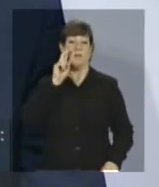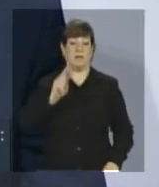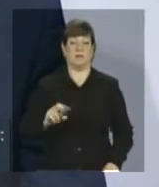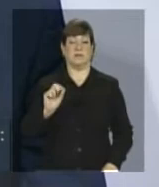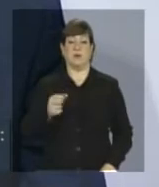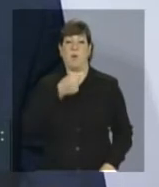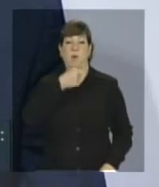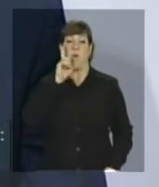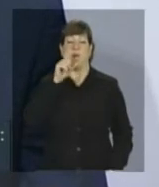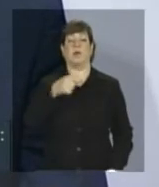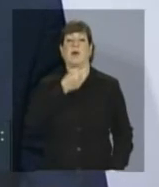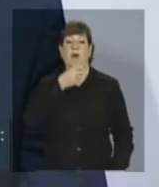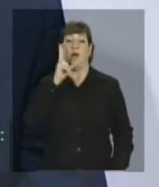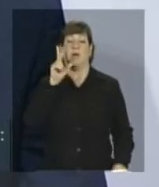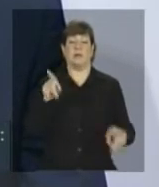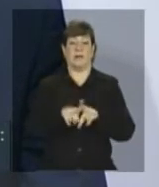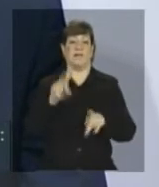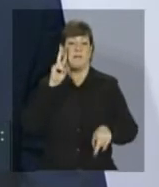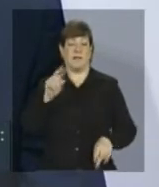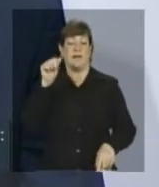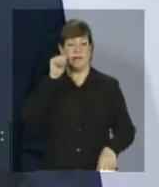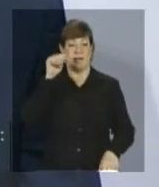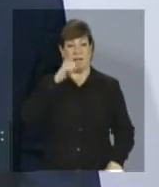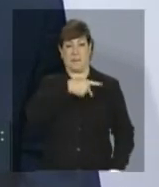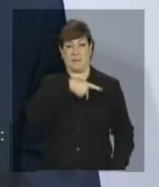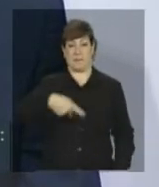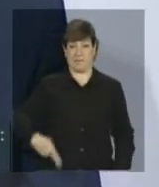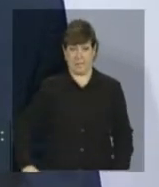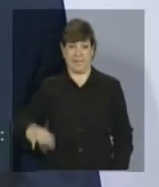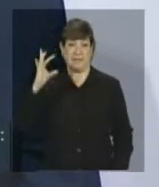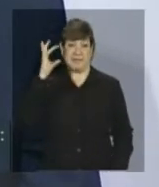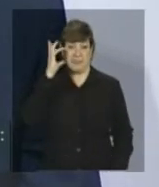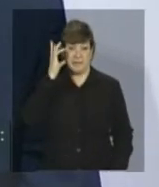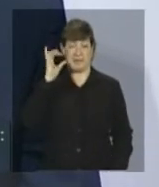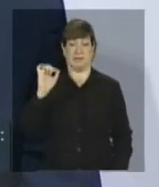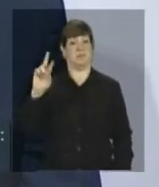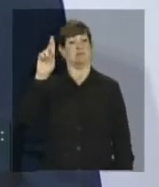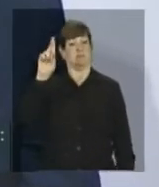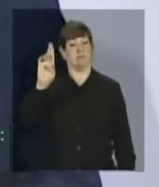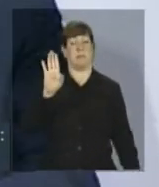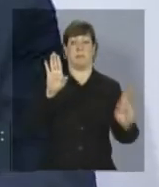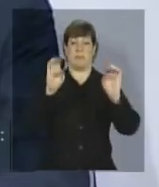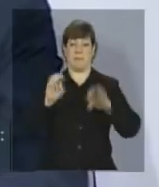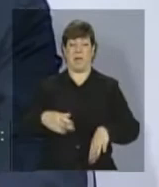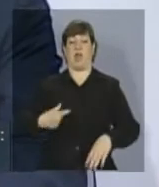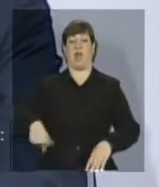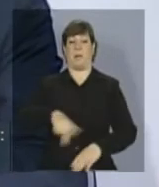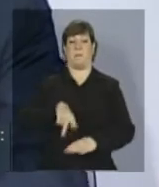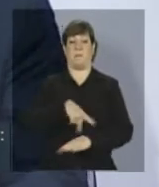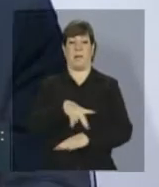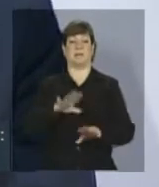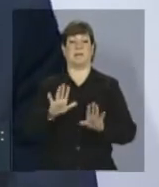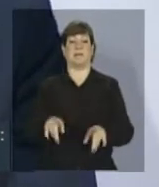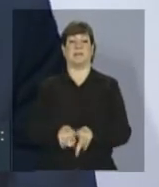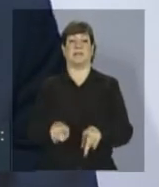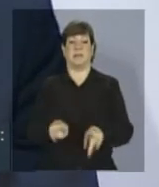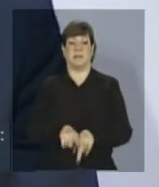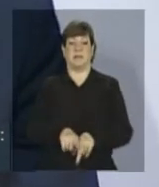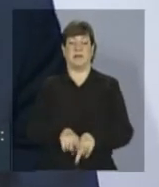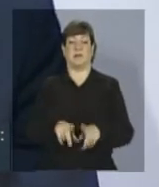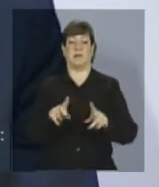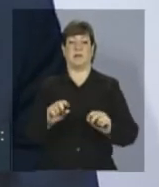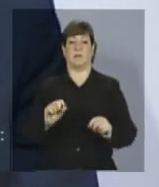ontem, anteontem, a nossa presidenta representando muito bem, não só o nosso país, mas como os